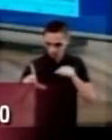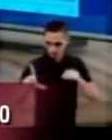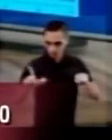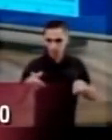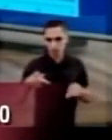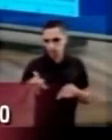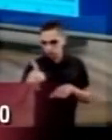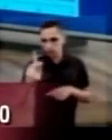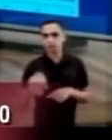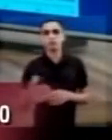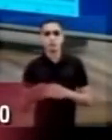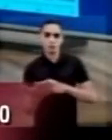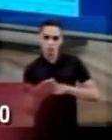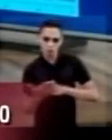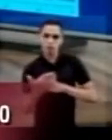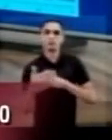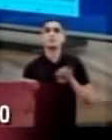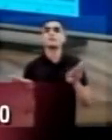três semanas